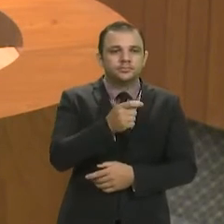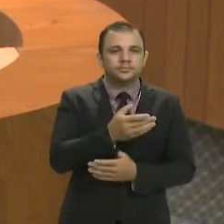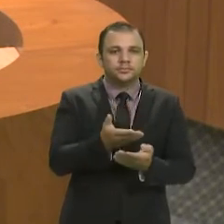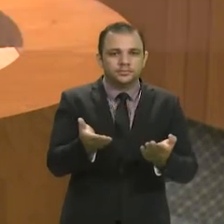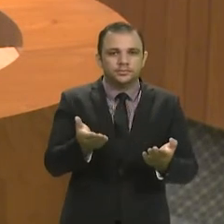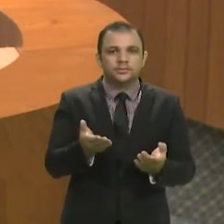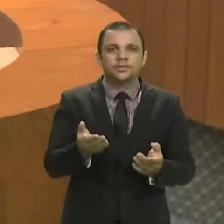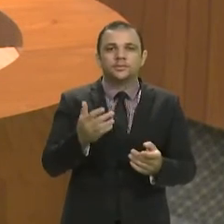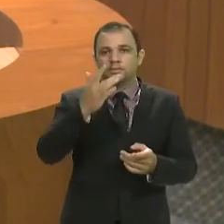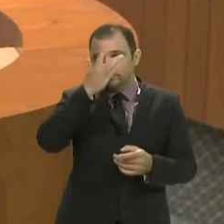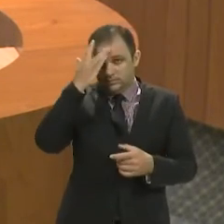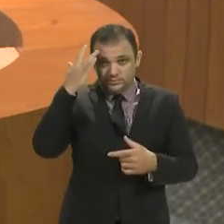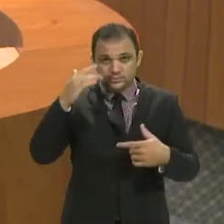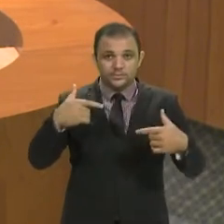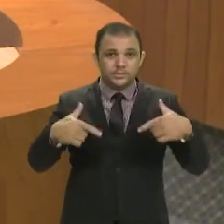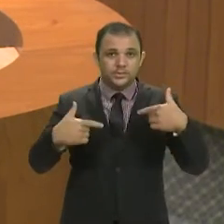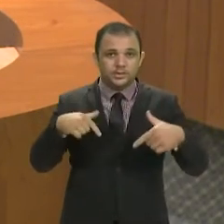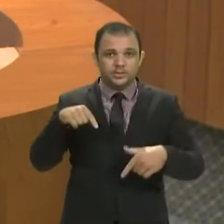funcionários desta casa.